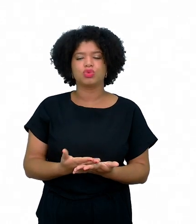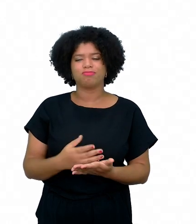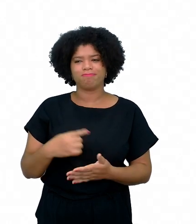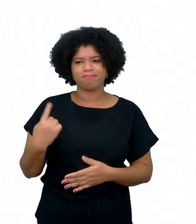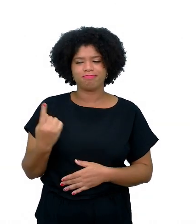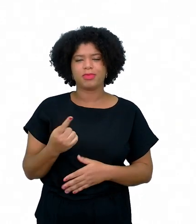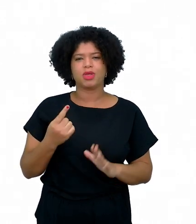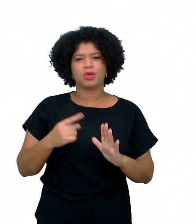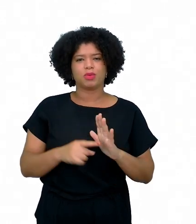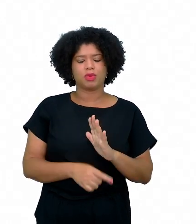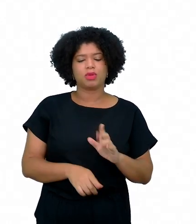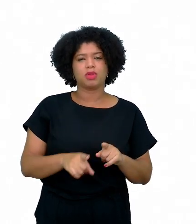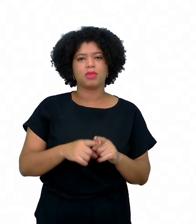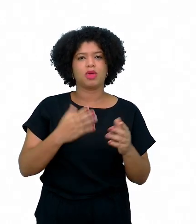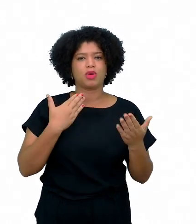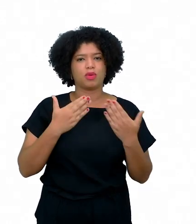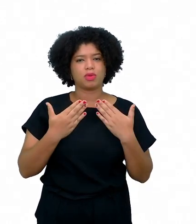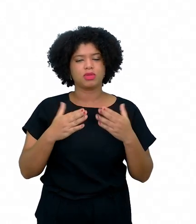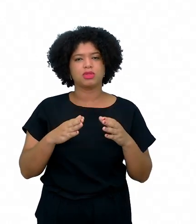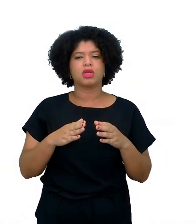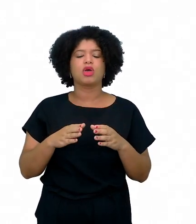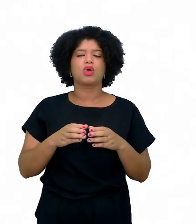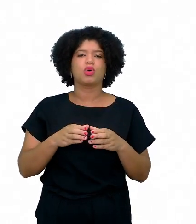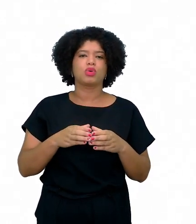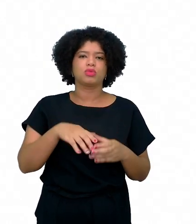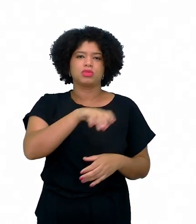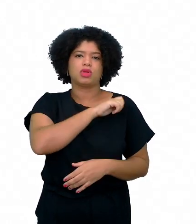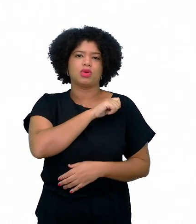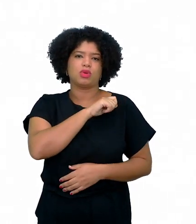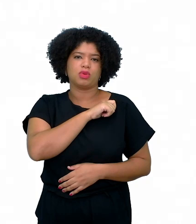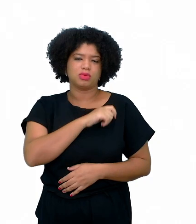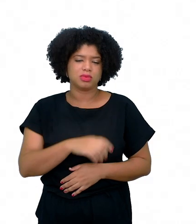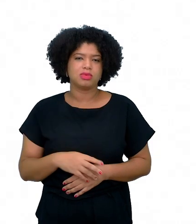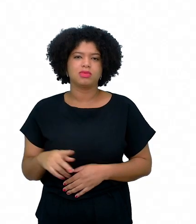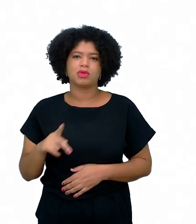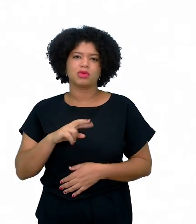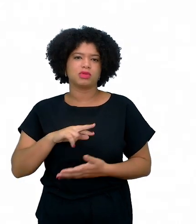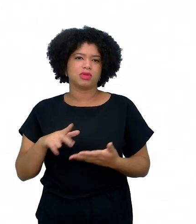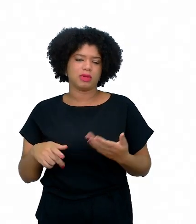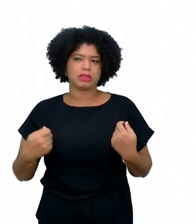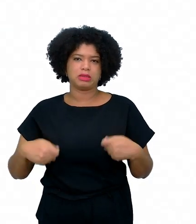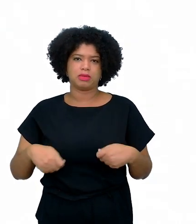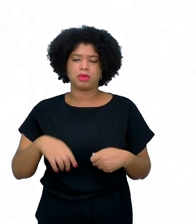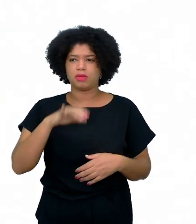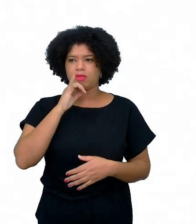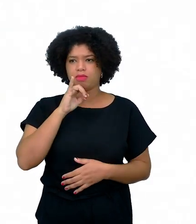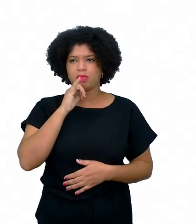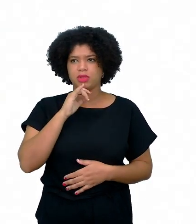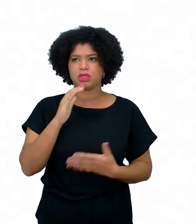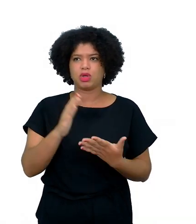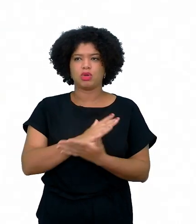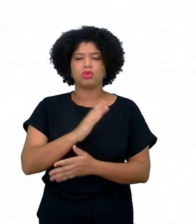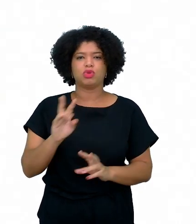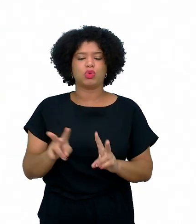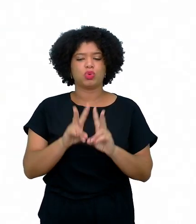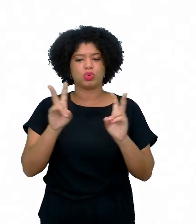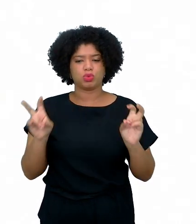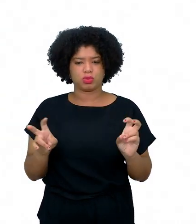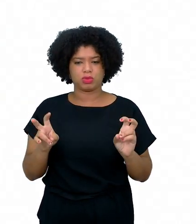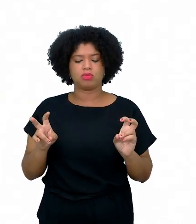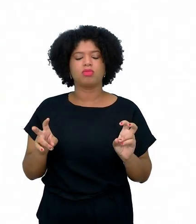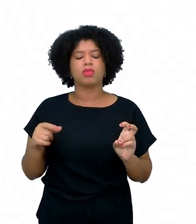né? Exige conversar com os nossos pares. Eu devo fornecer considerações, né,